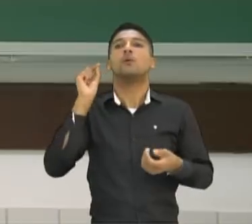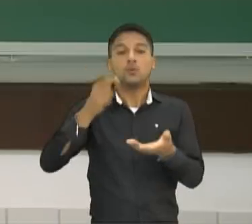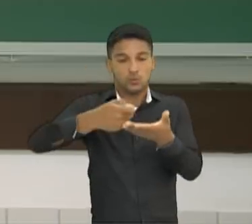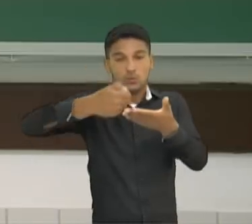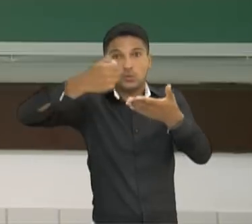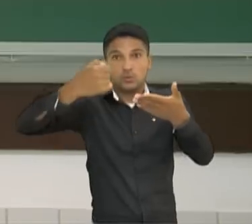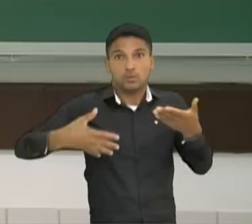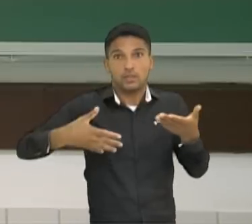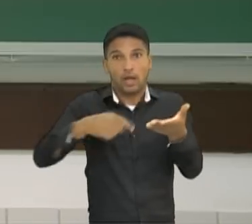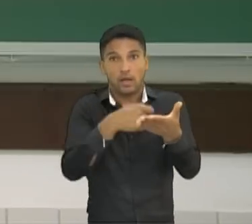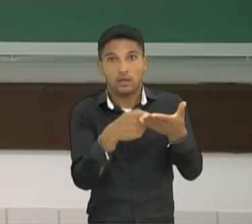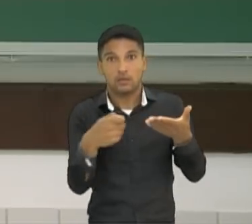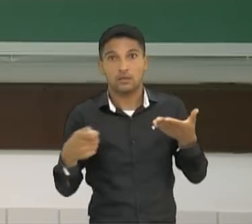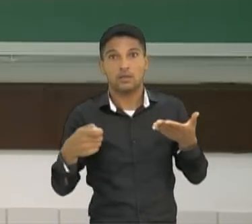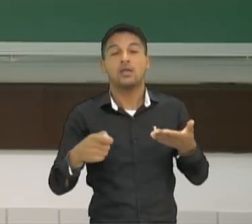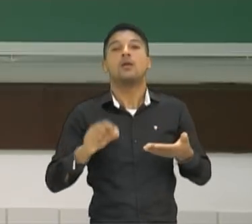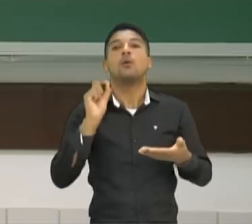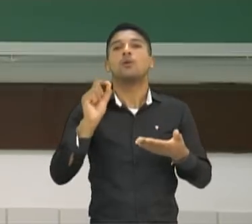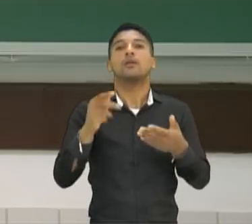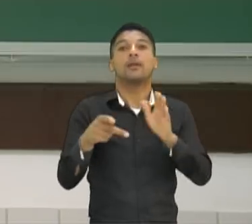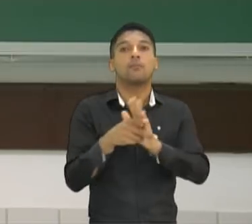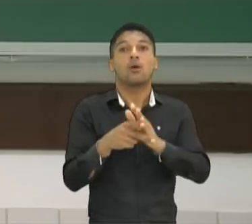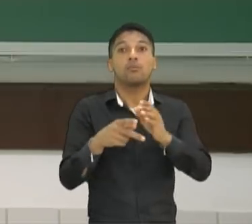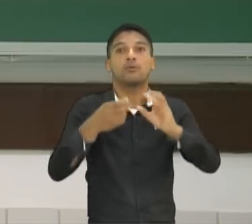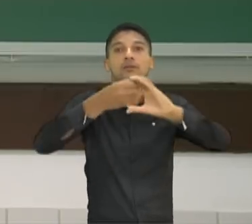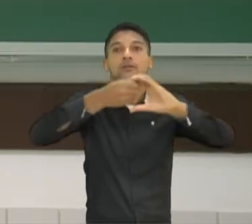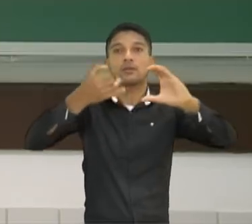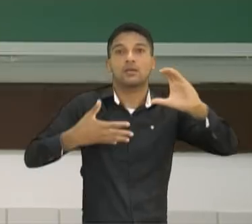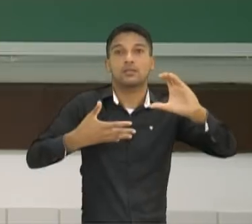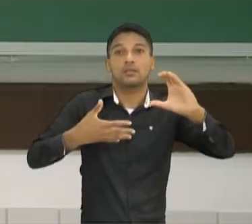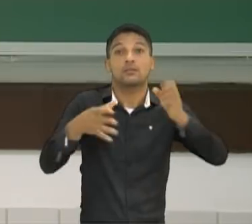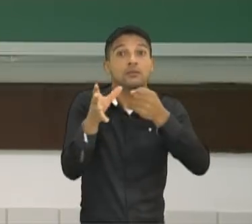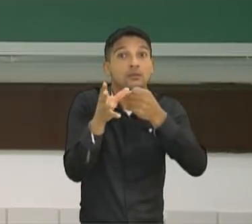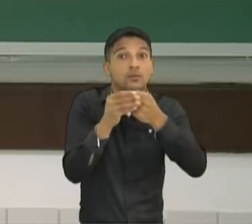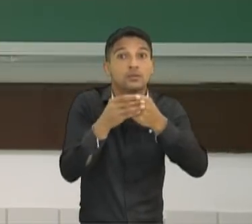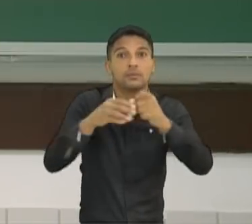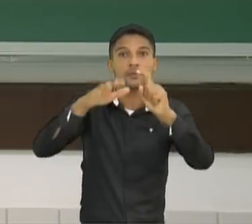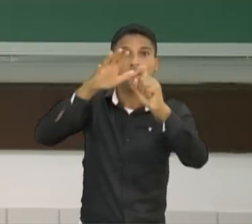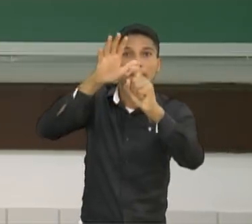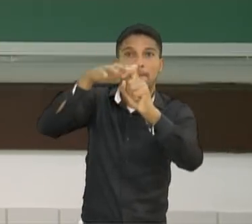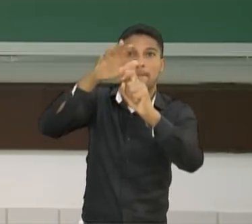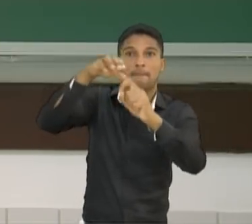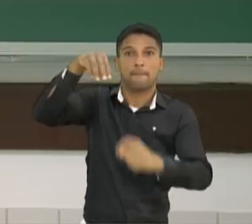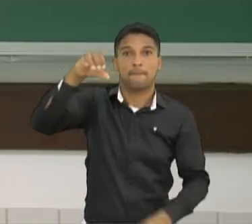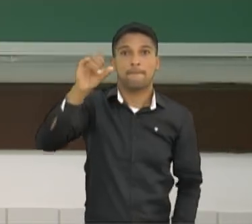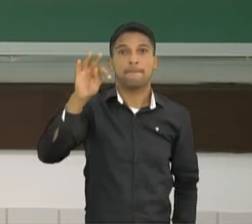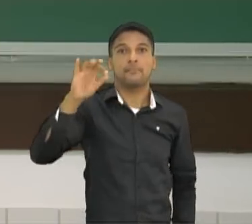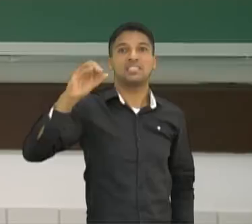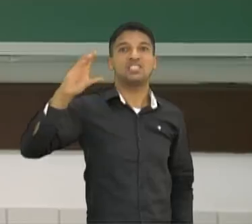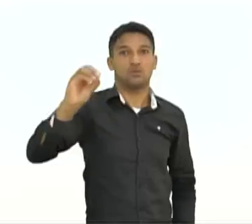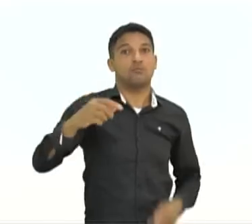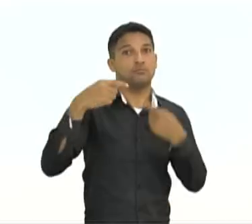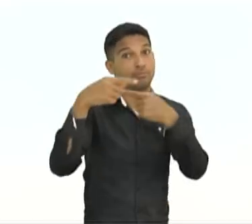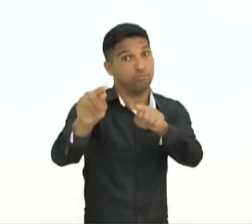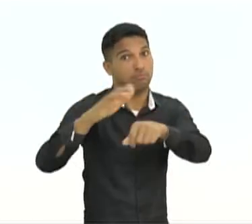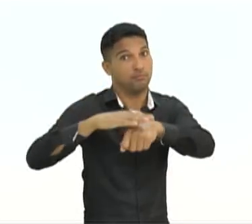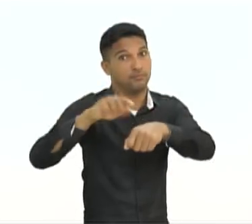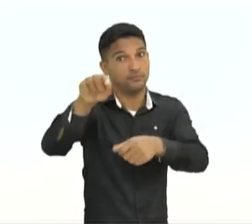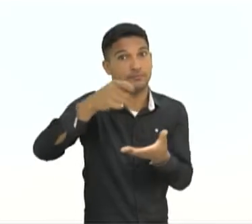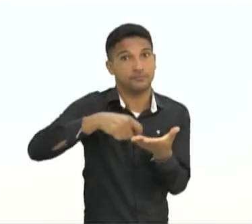caracteriza essa forma de conhecimento que nós chamamos até agora de conhecimento mítico, tá? Fica o desafio aí e a gente já volta.